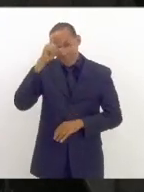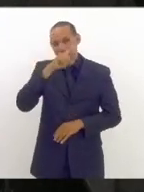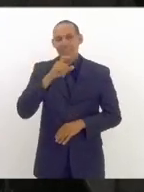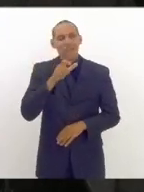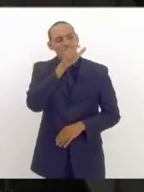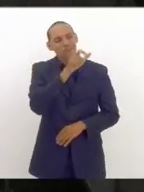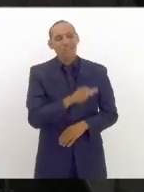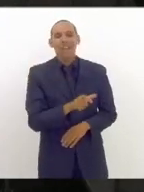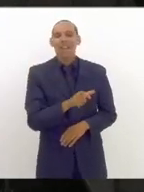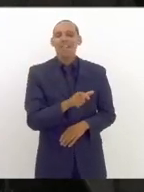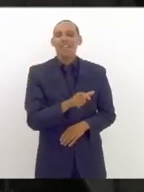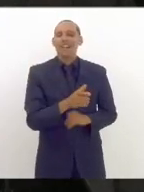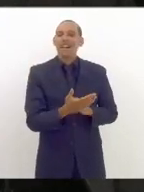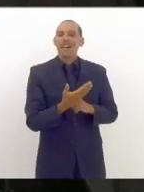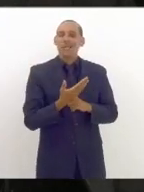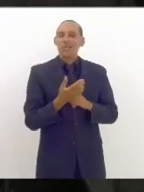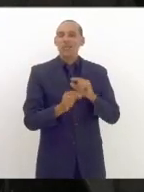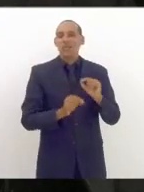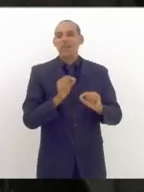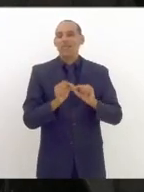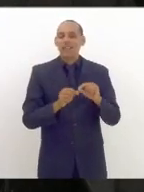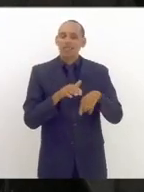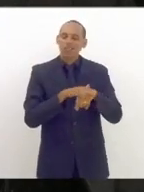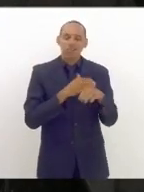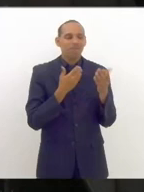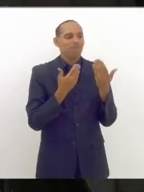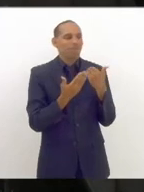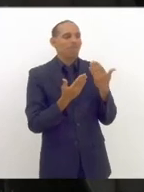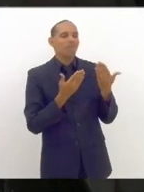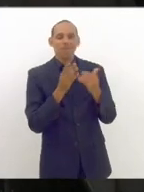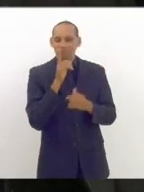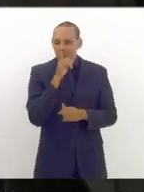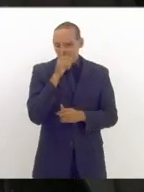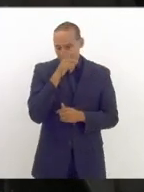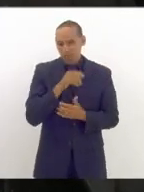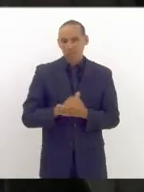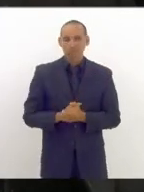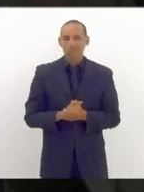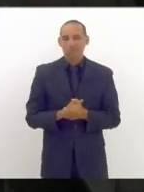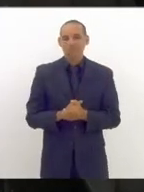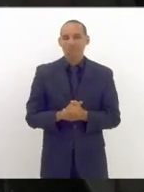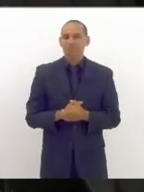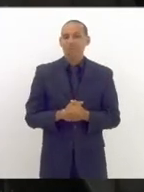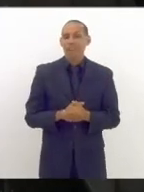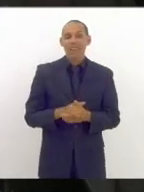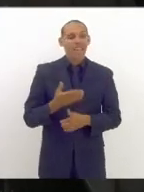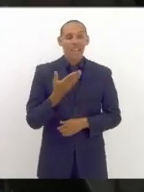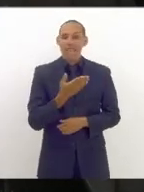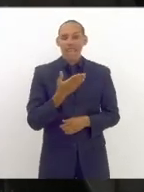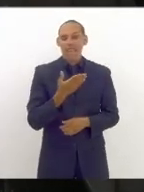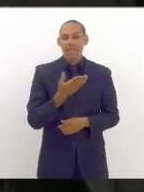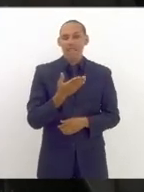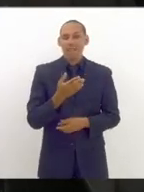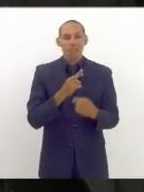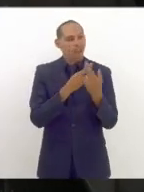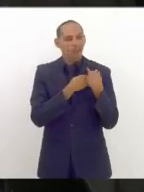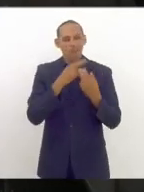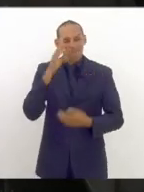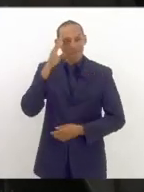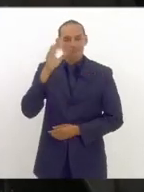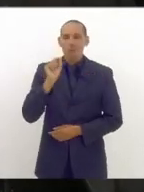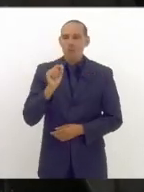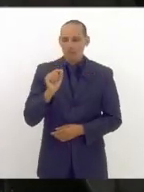CAP uma pessoa que tem a oportunidade de conversar, de dialogar. O principal responsável, presidente André